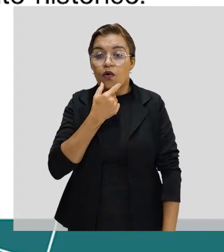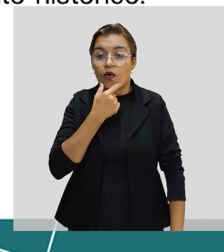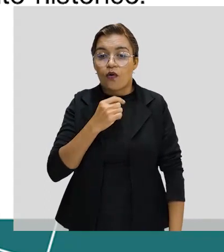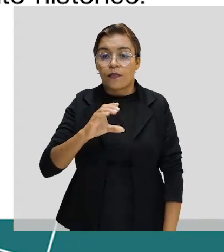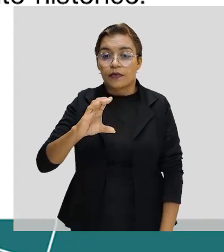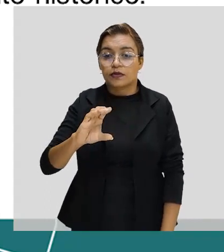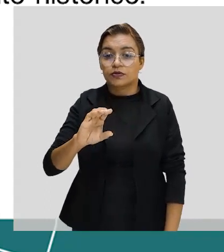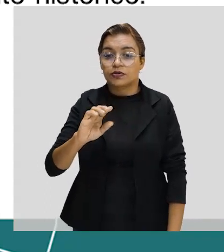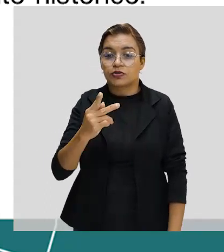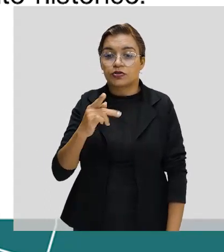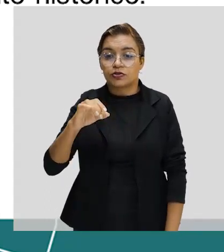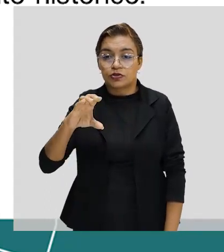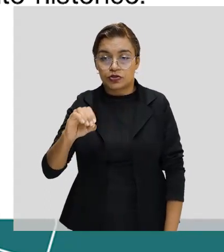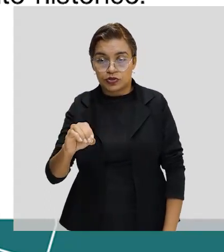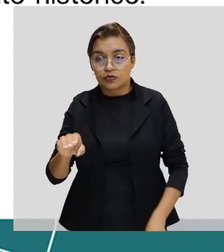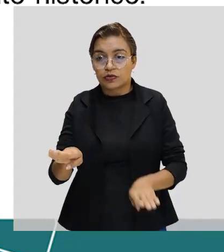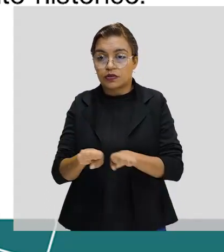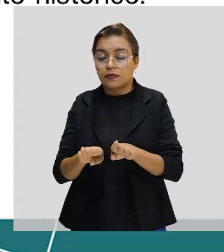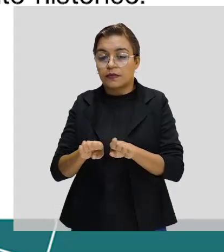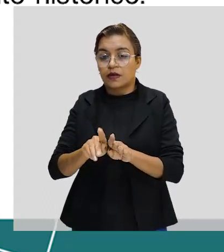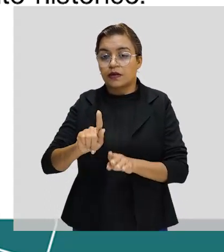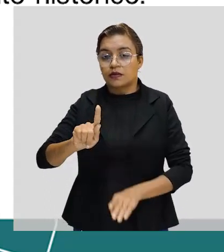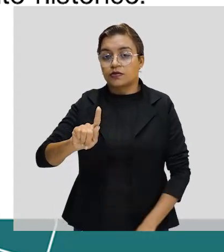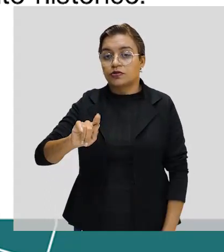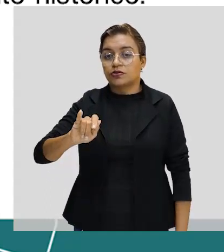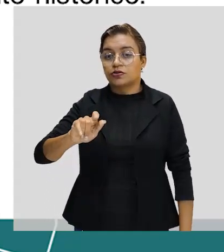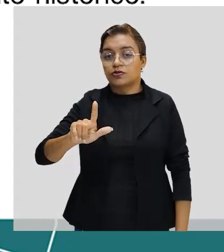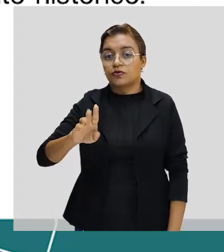da música popular brasileira, que é de